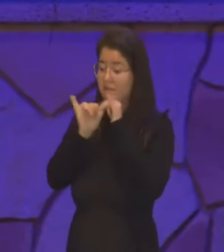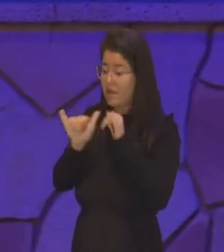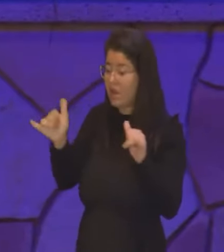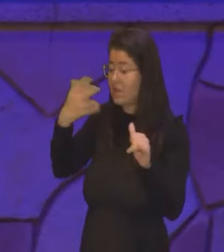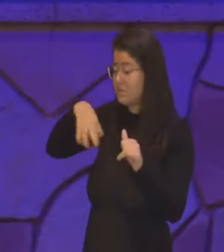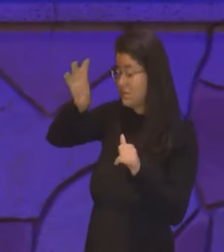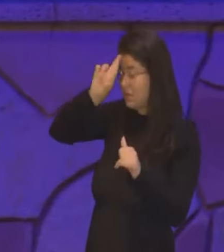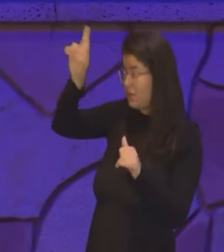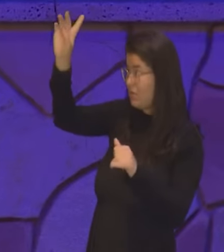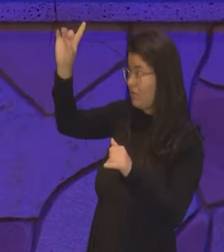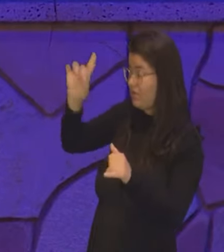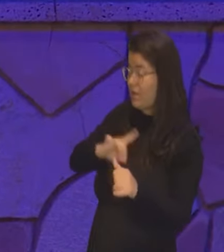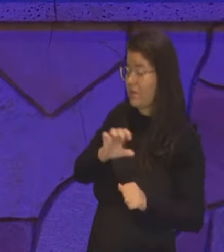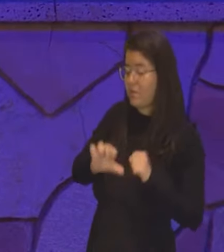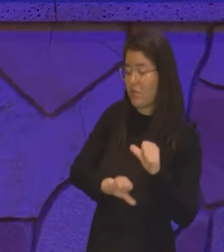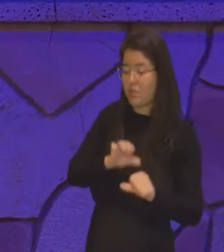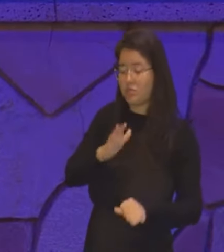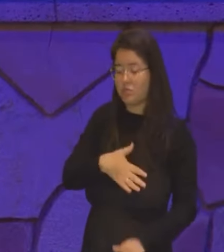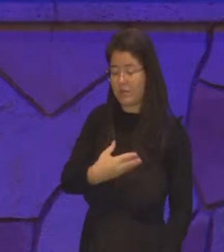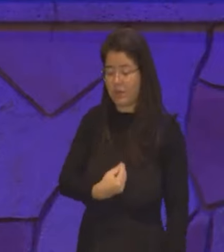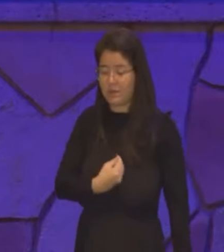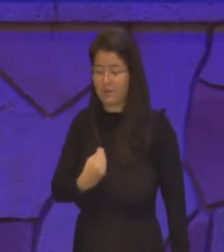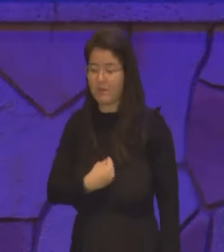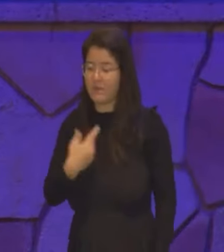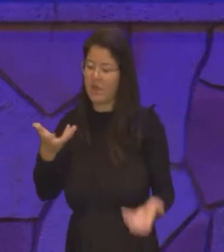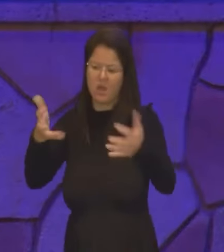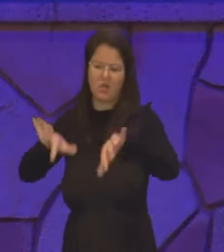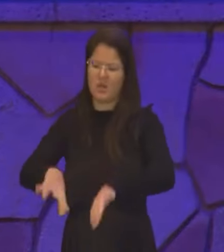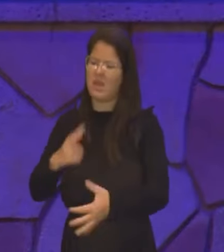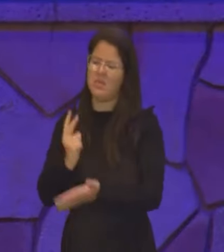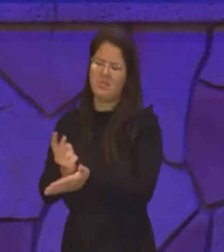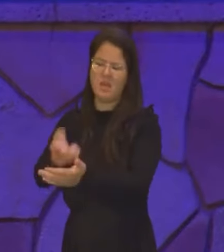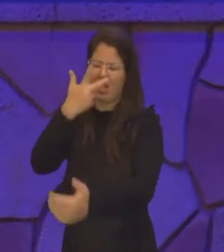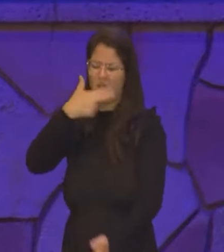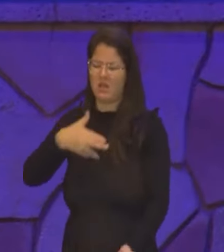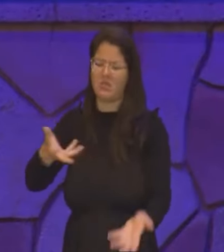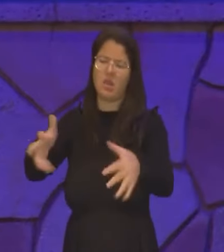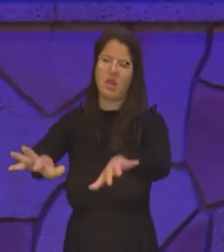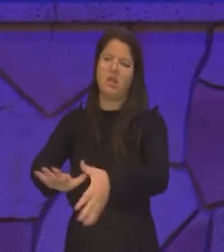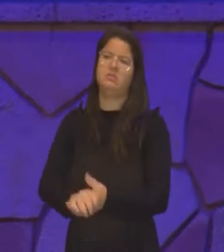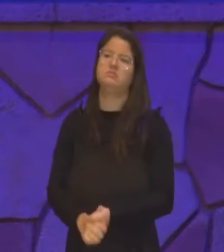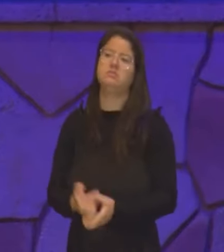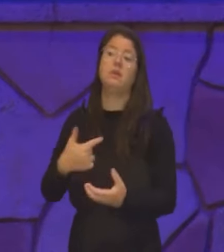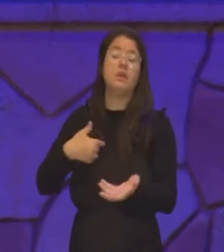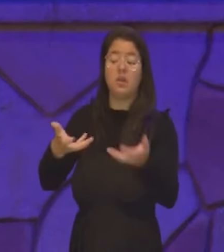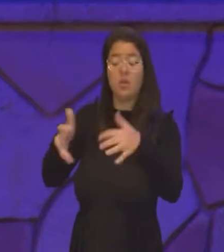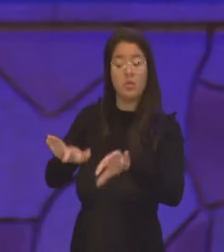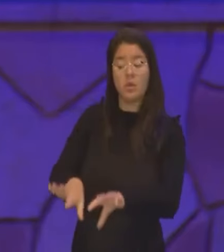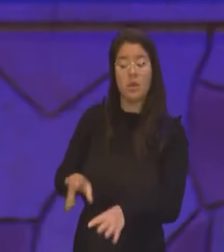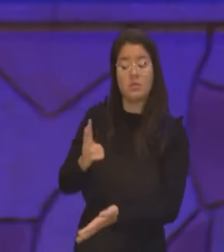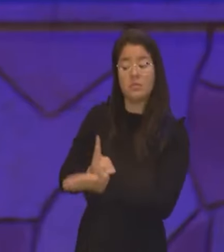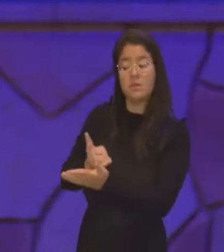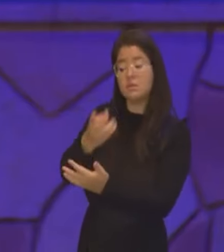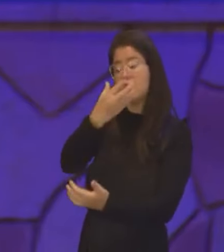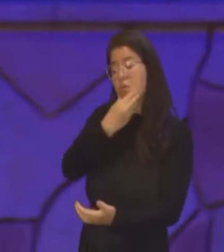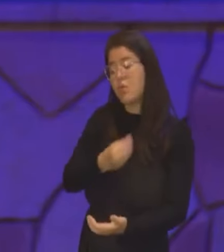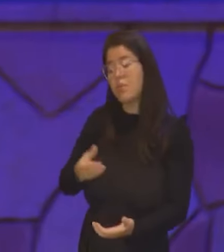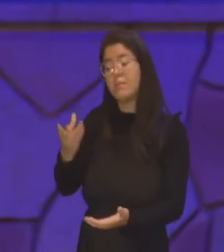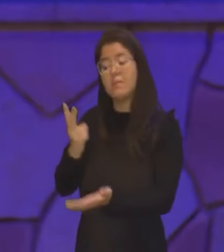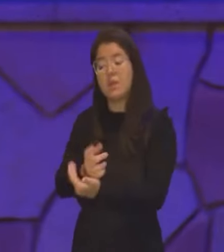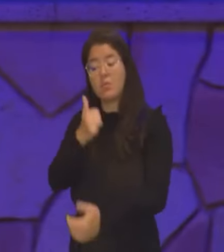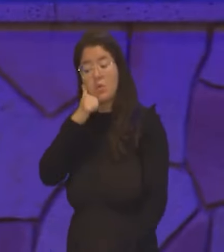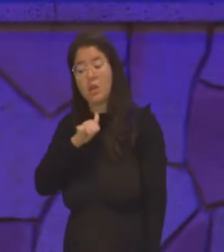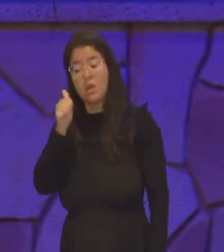Senhor, mude a minha vida. Eu não quero mais ser o mesmo. Eu não quero mais, Senhor, ser o mesmo homem, a mesma mulher, o mesmo